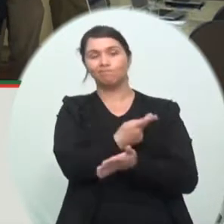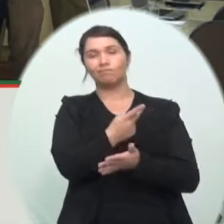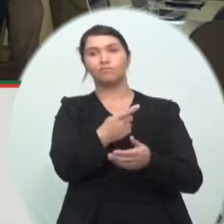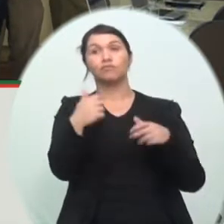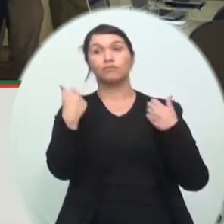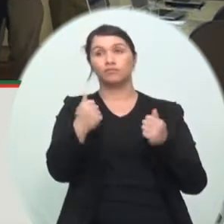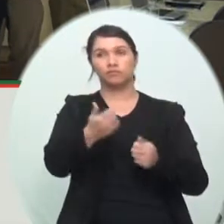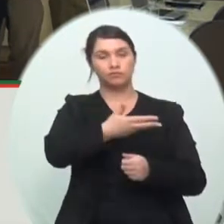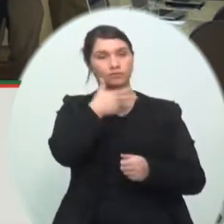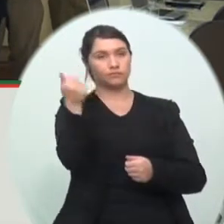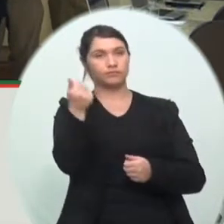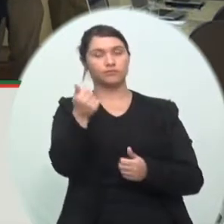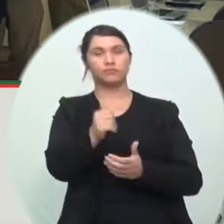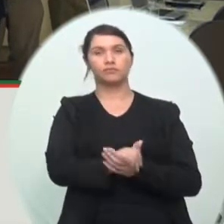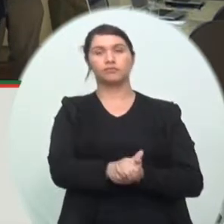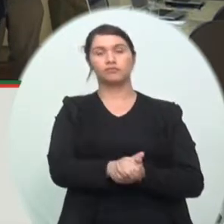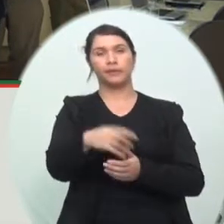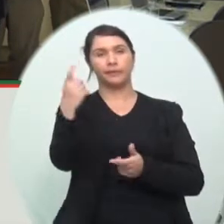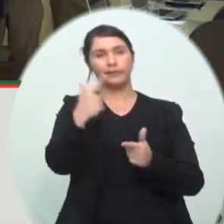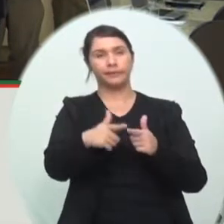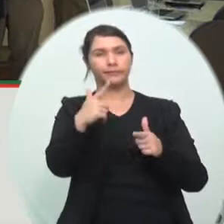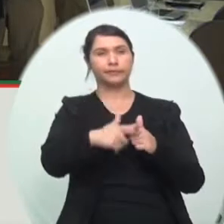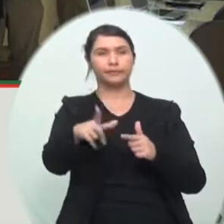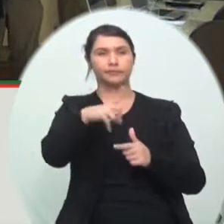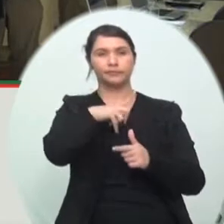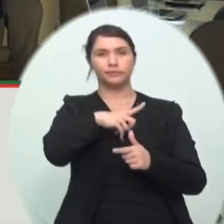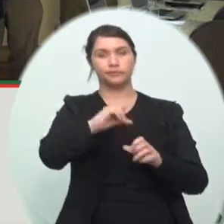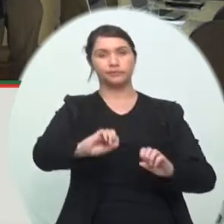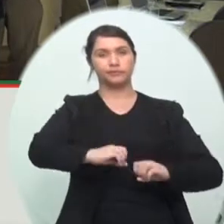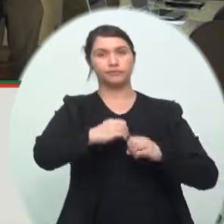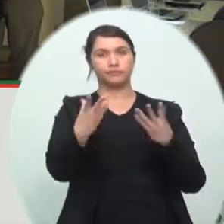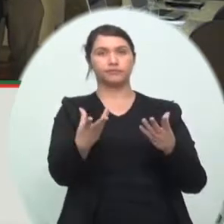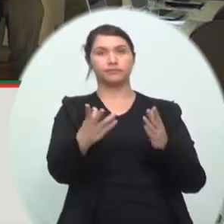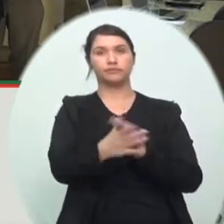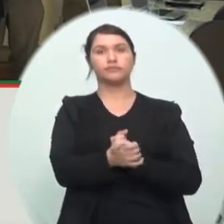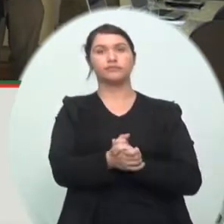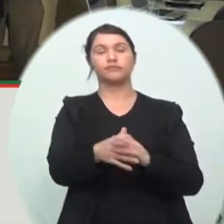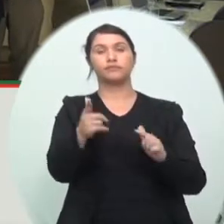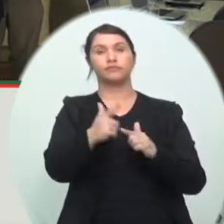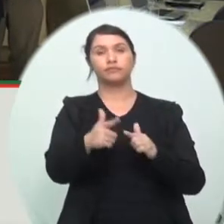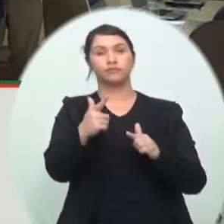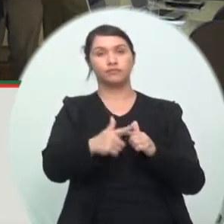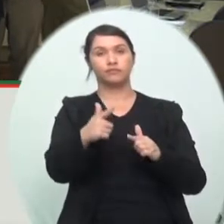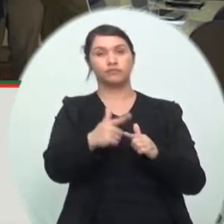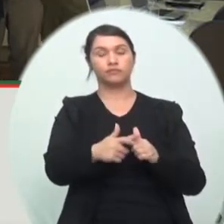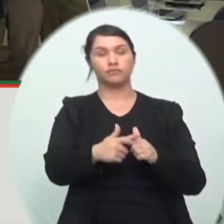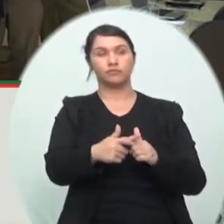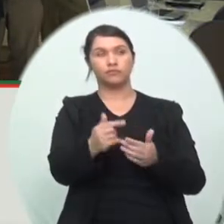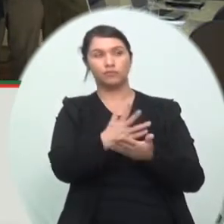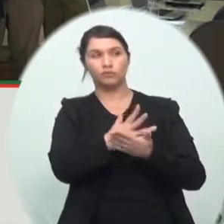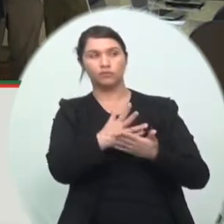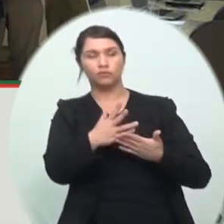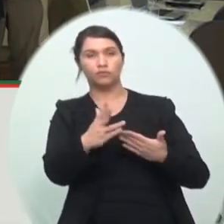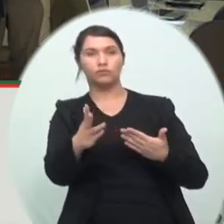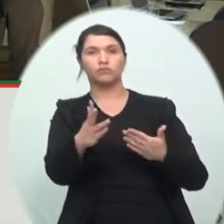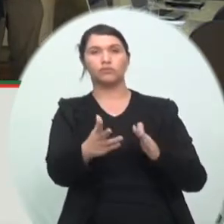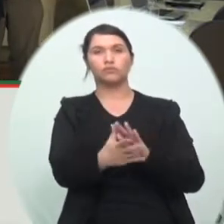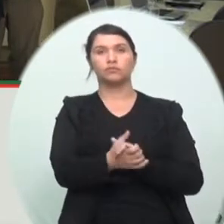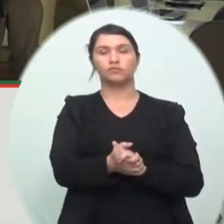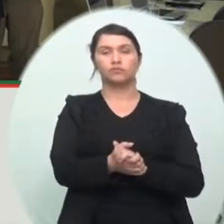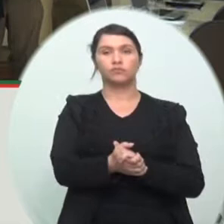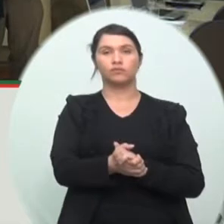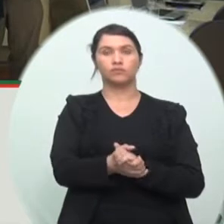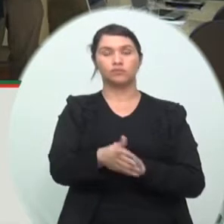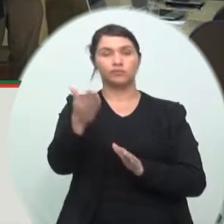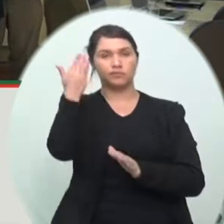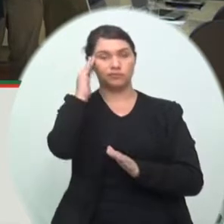Nós já tínhamos alguns problemas e passamos a conviver com esses problemas de forma mais acentuada. E o